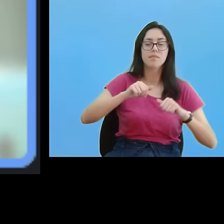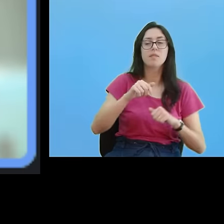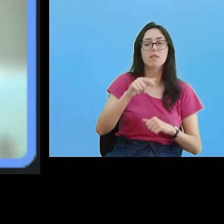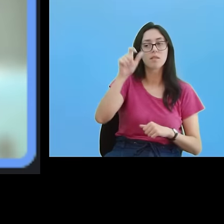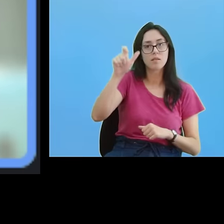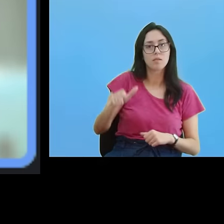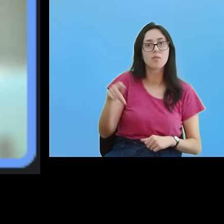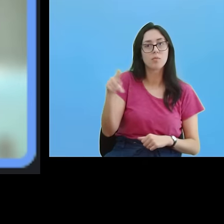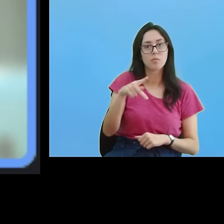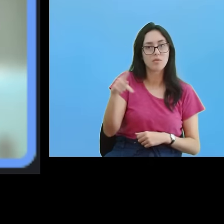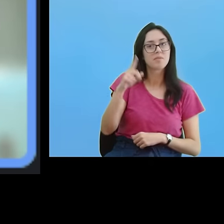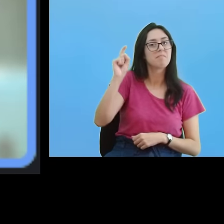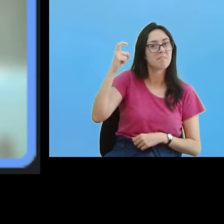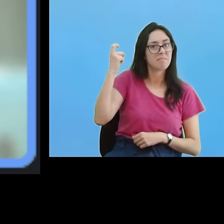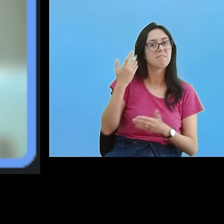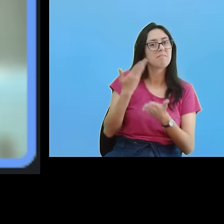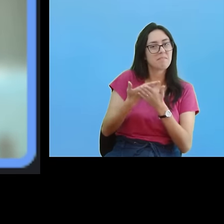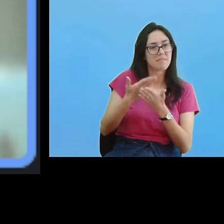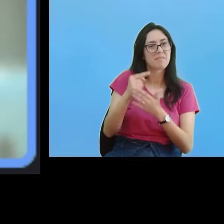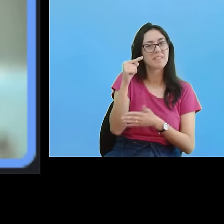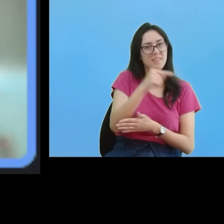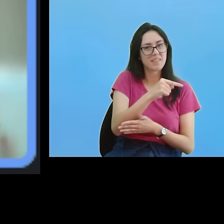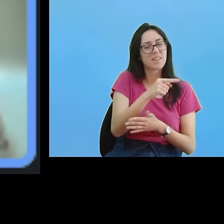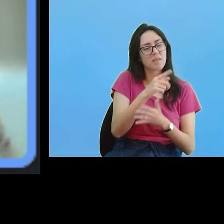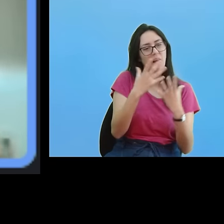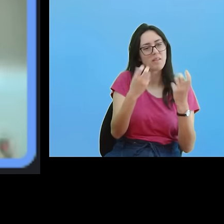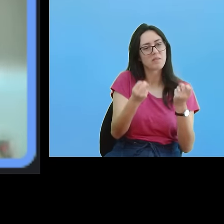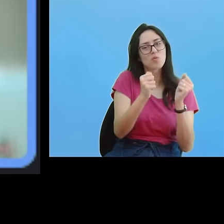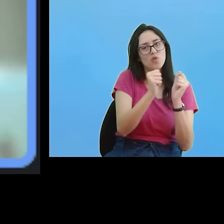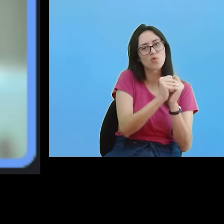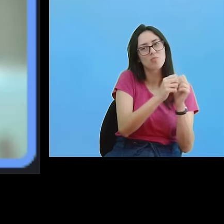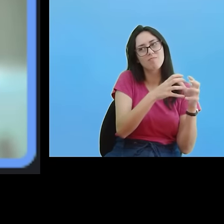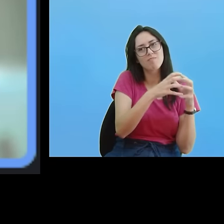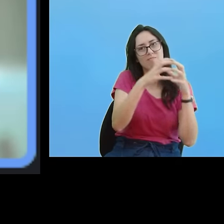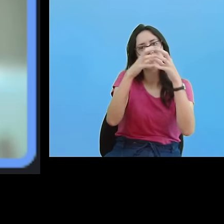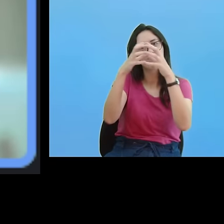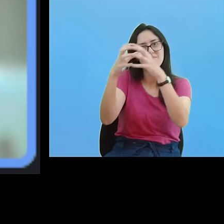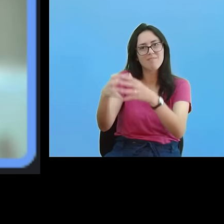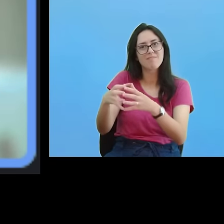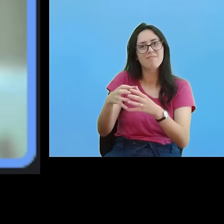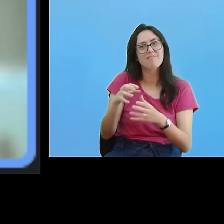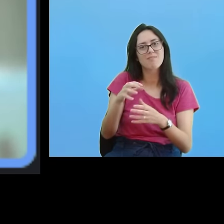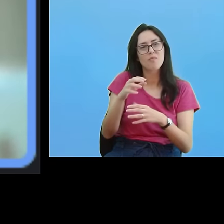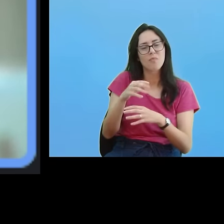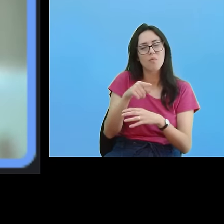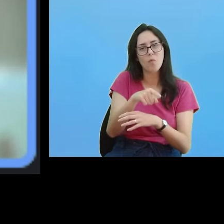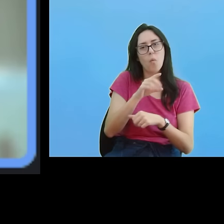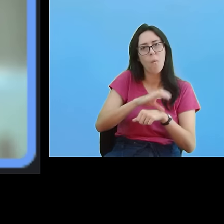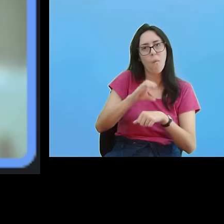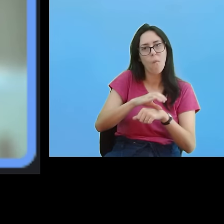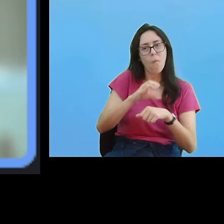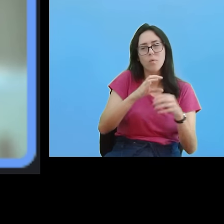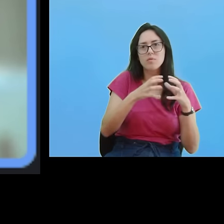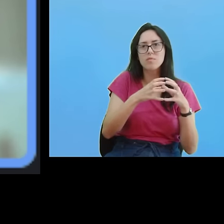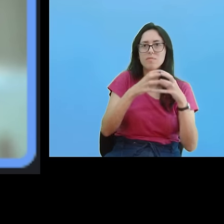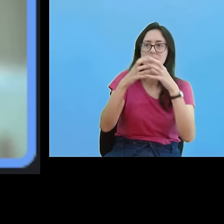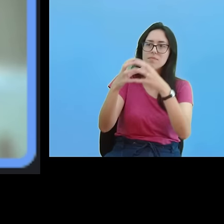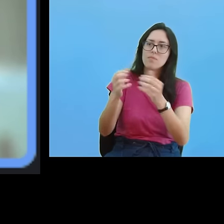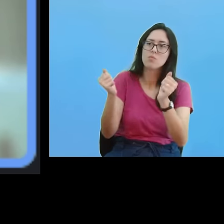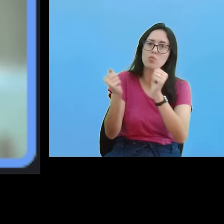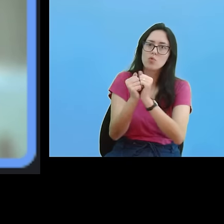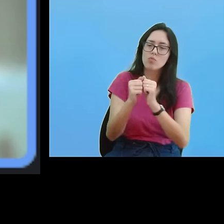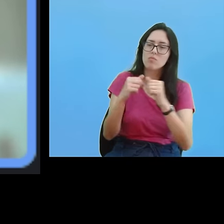era estudante, e ele foi junto com a equipe, né, do curso em que ele se realizava, oferecer então um pouco